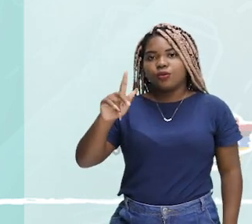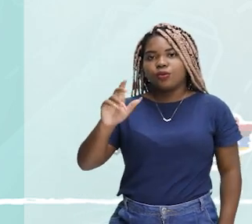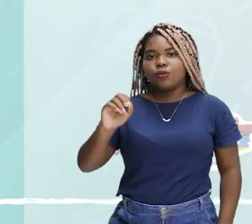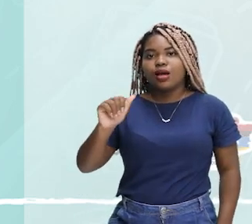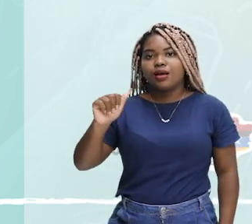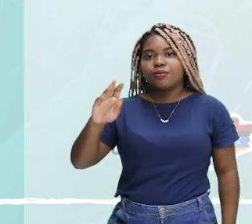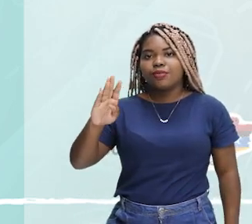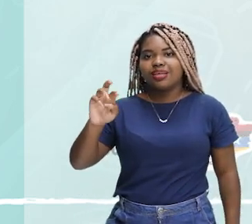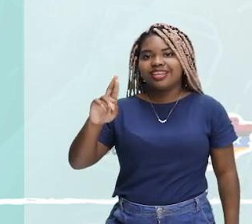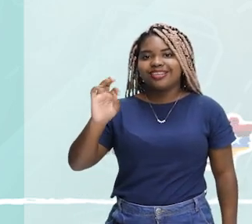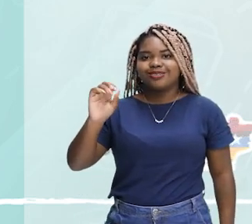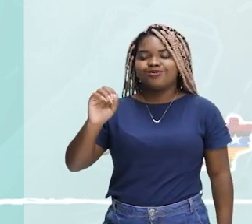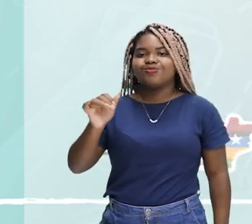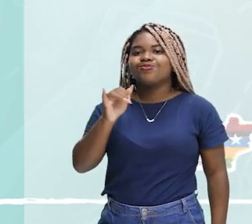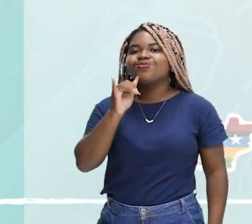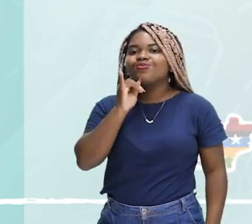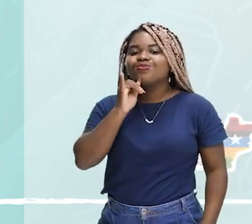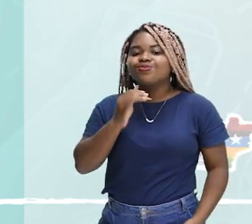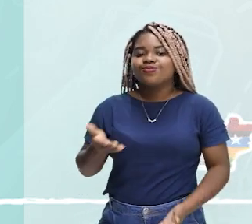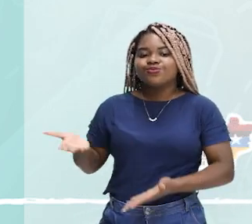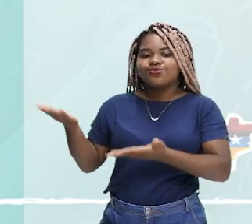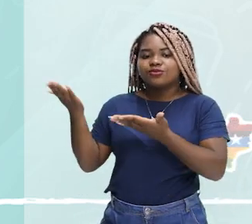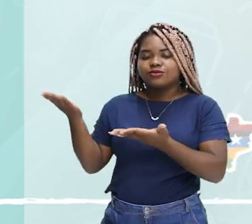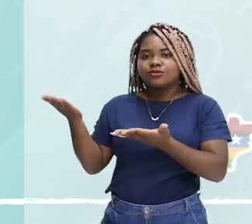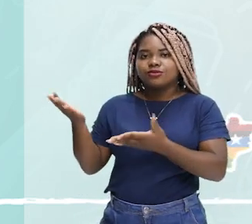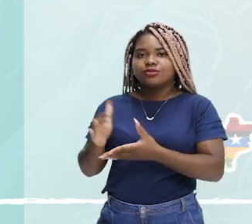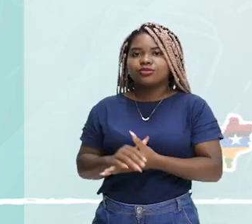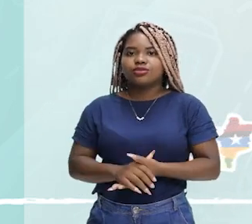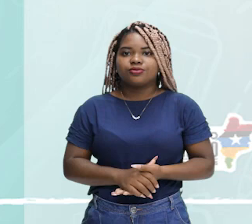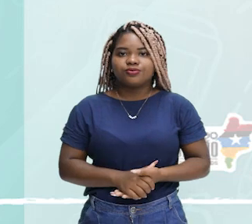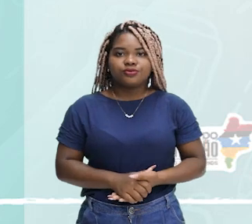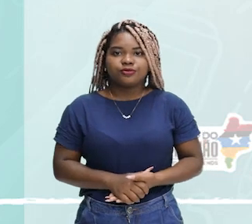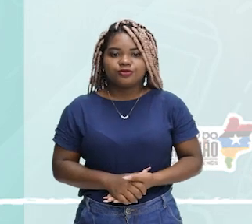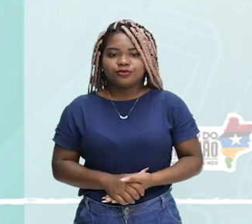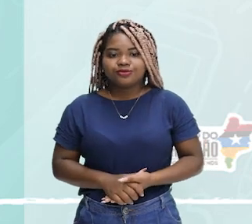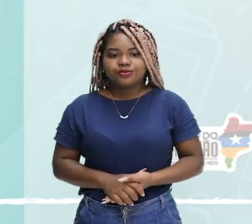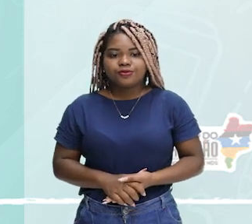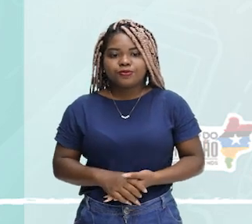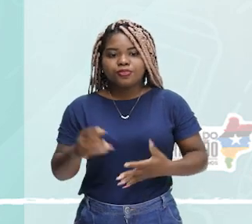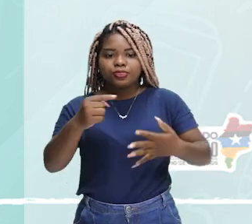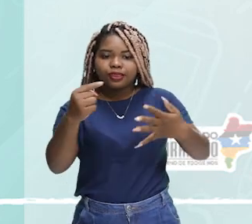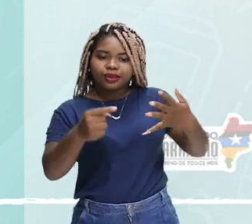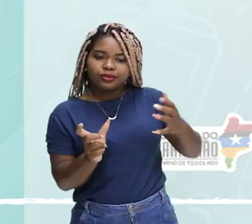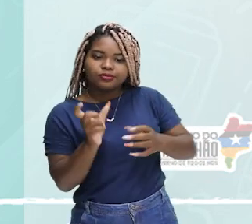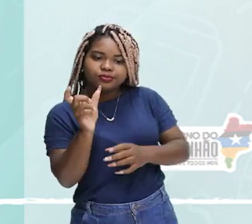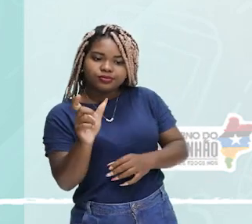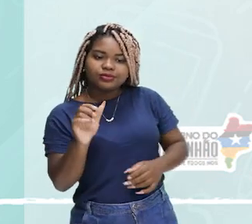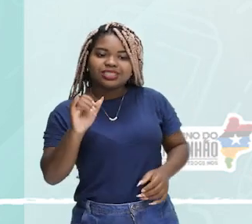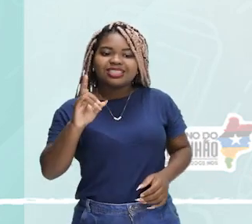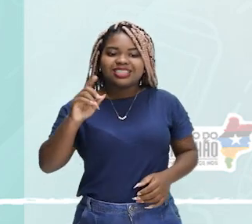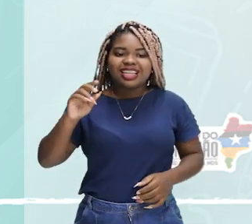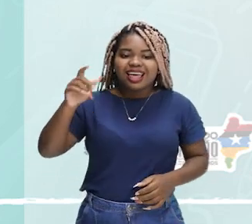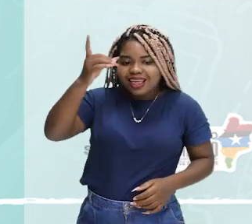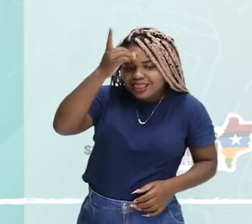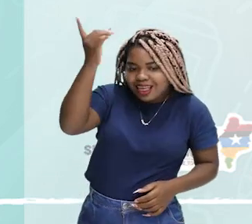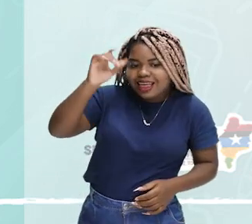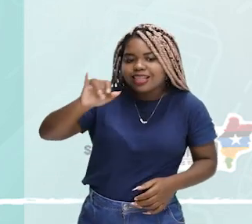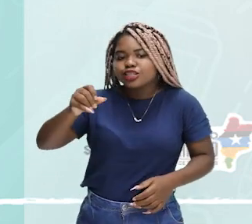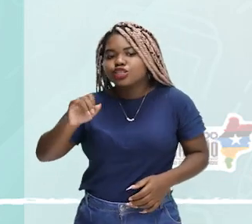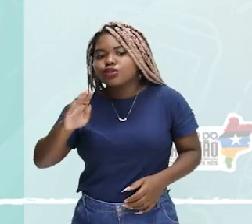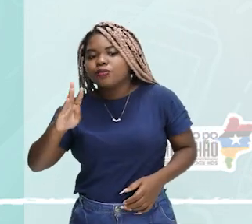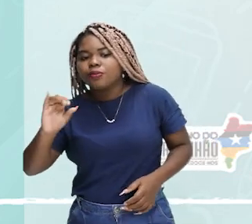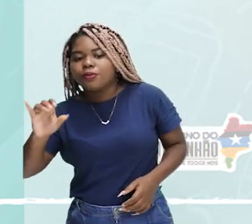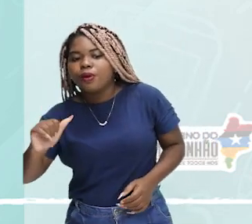apoia, arimateia, colmeia, geleia, ideia, jiboia e